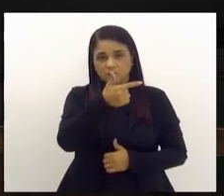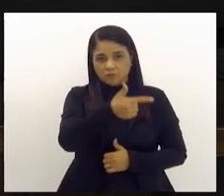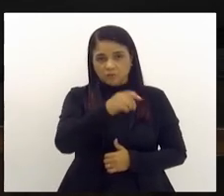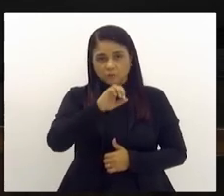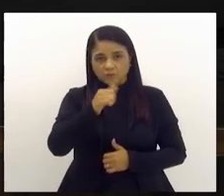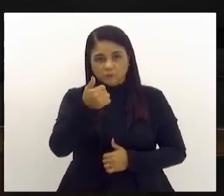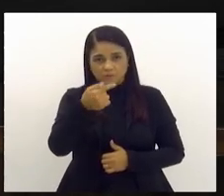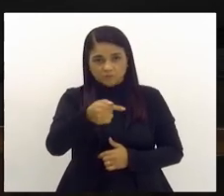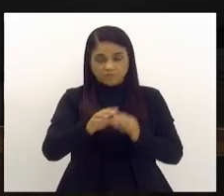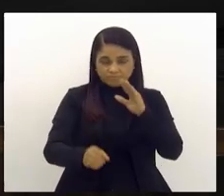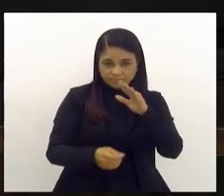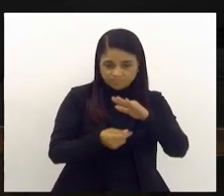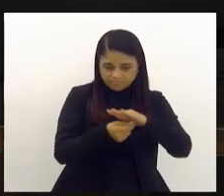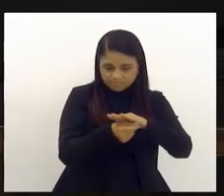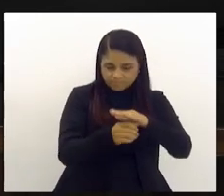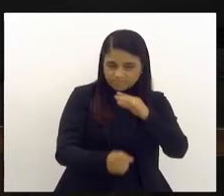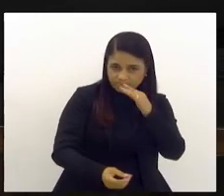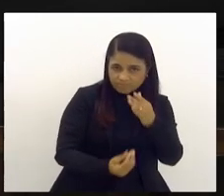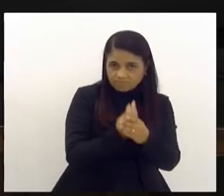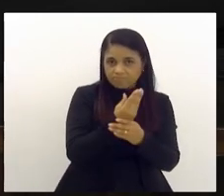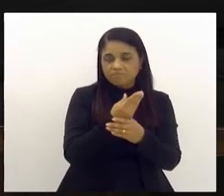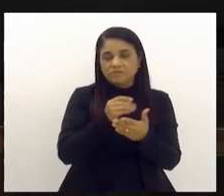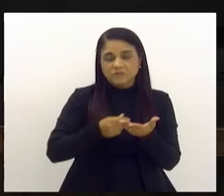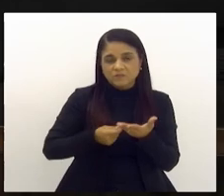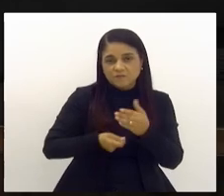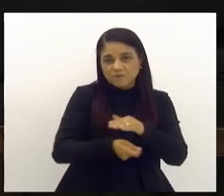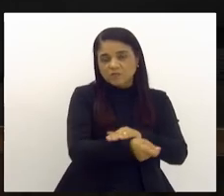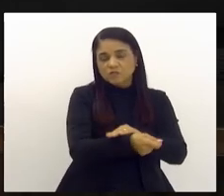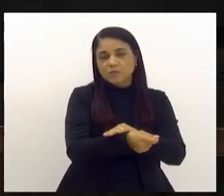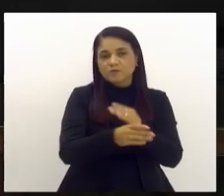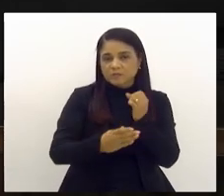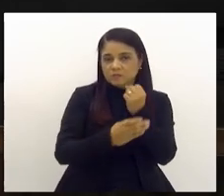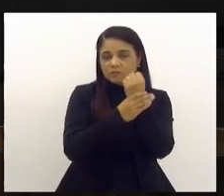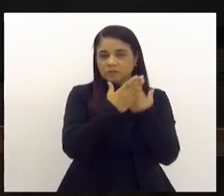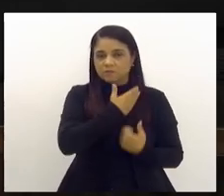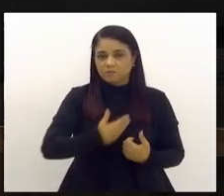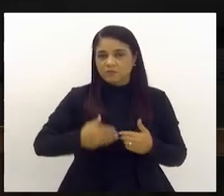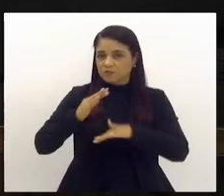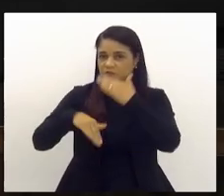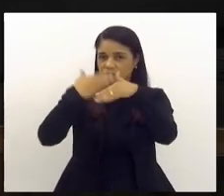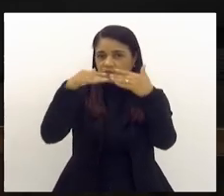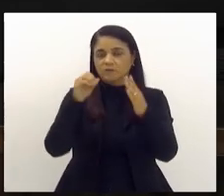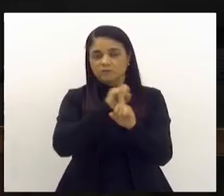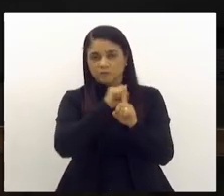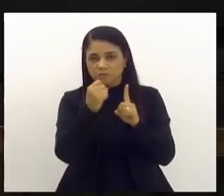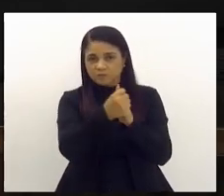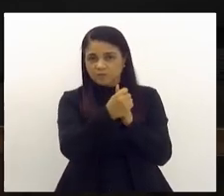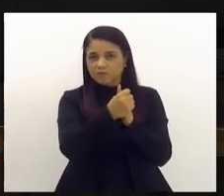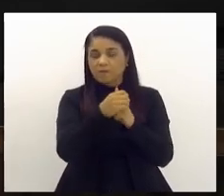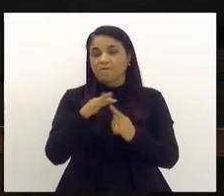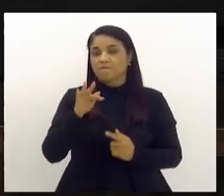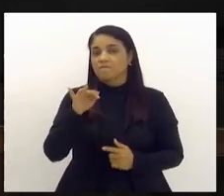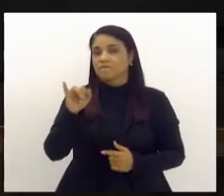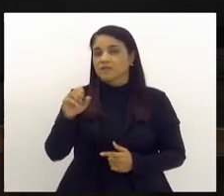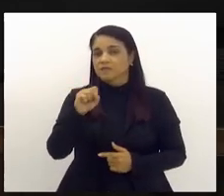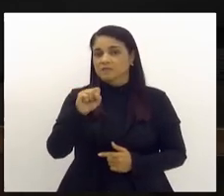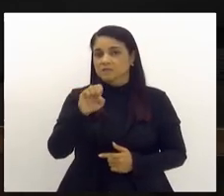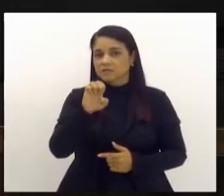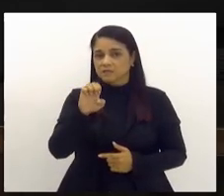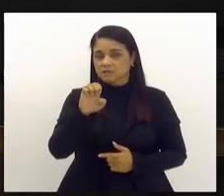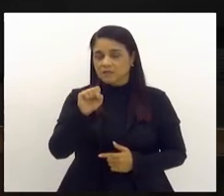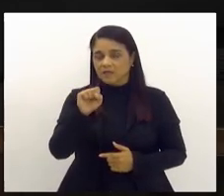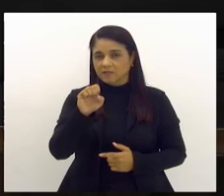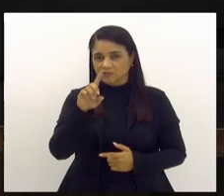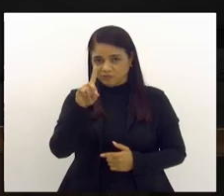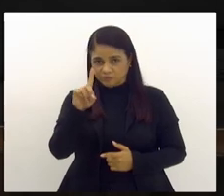Fundo Estadual de Investimentos e Ações de Segurança Pública e Desenvolvimento Social, FISED, nos termos dos